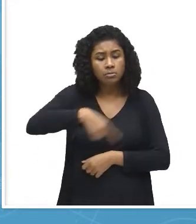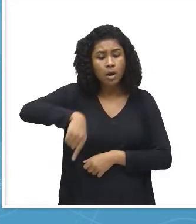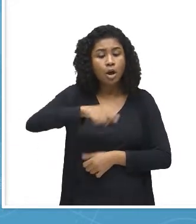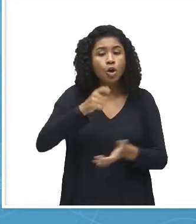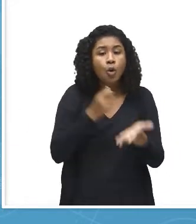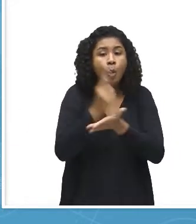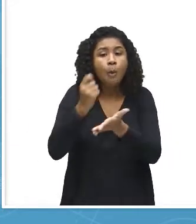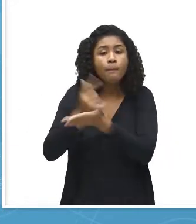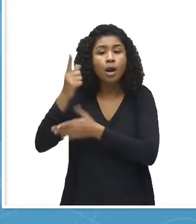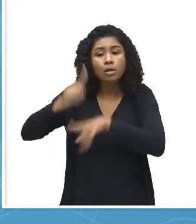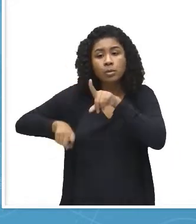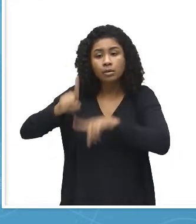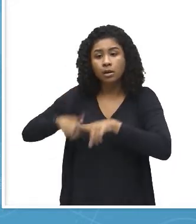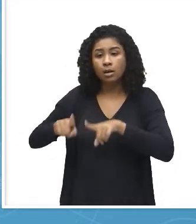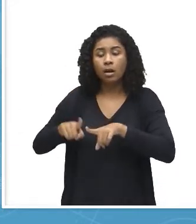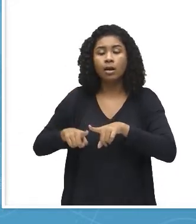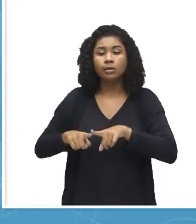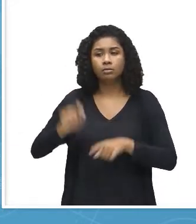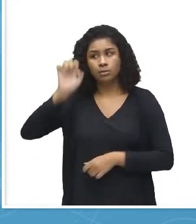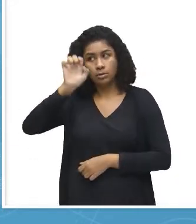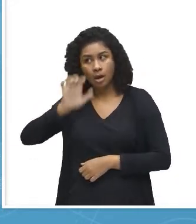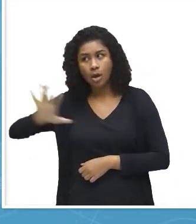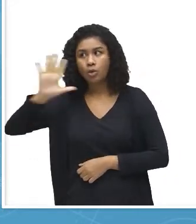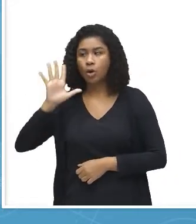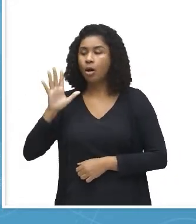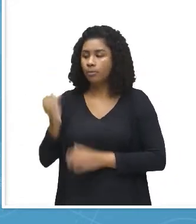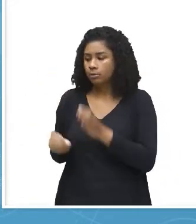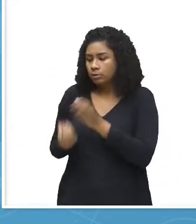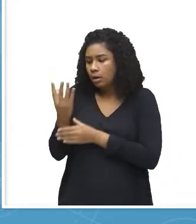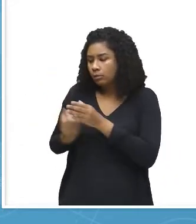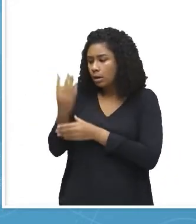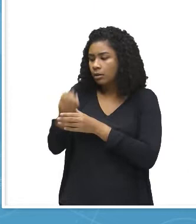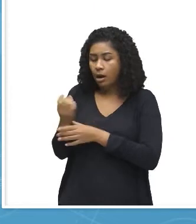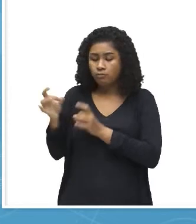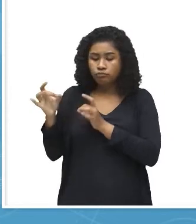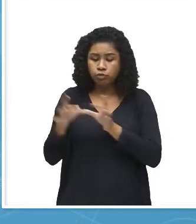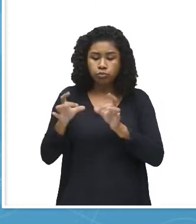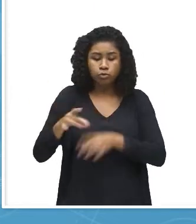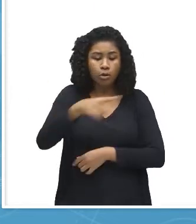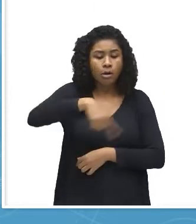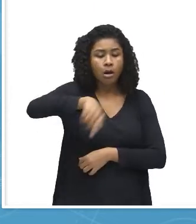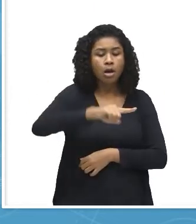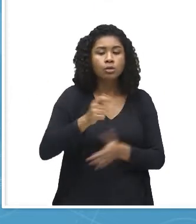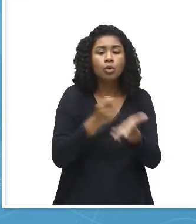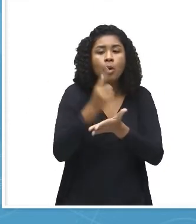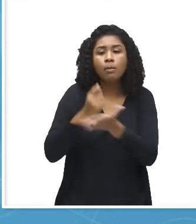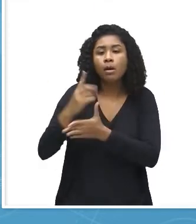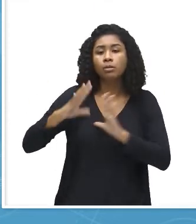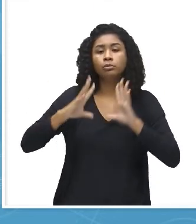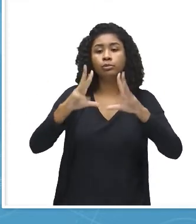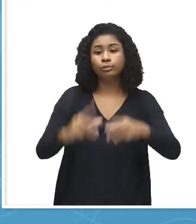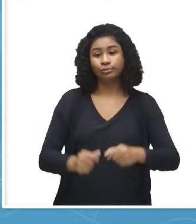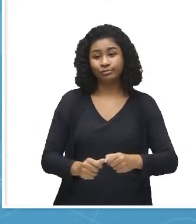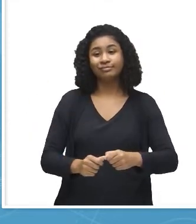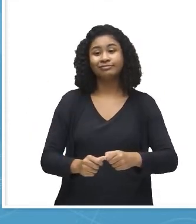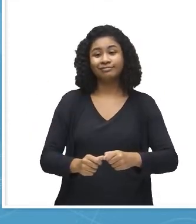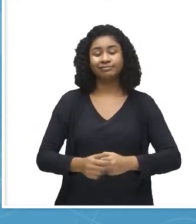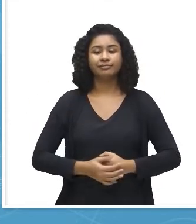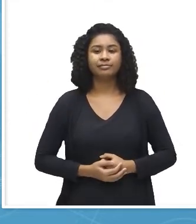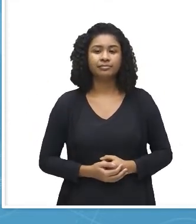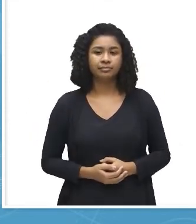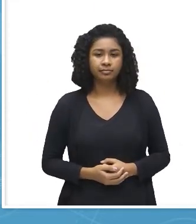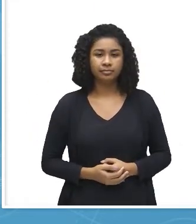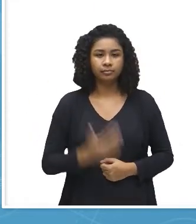para os produtos industrializados franceses. Adiante, vamos estudar um novo caso, mais um caso